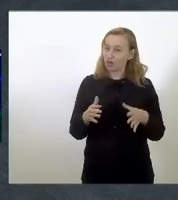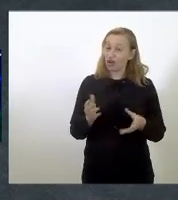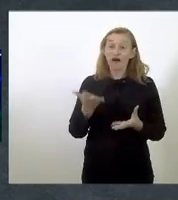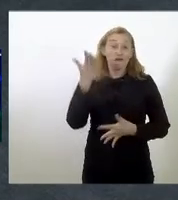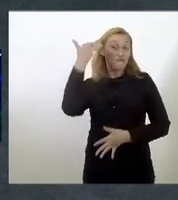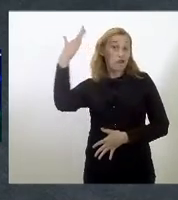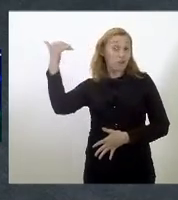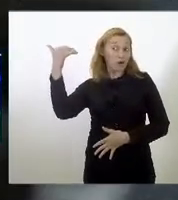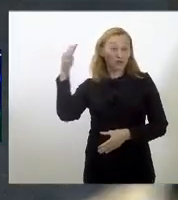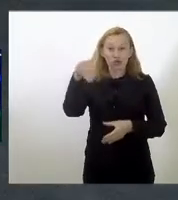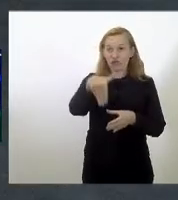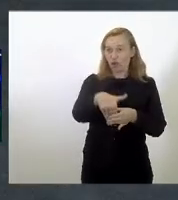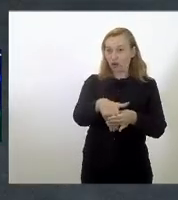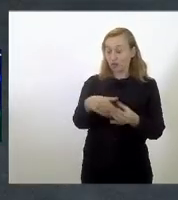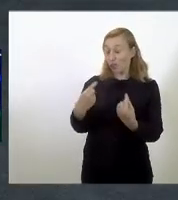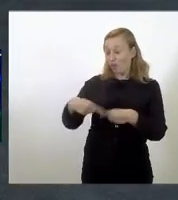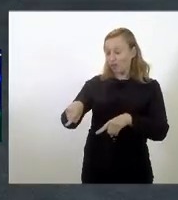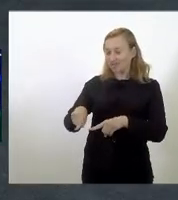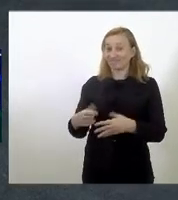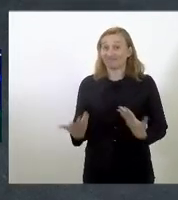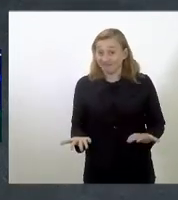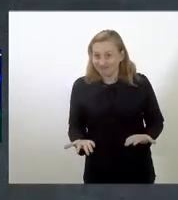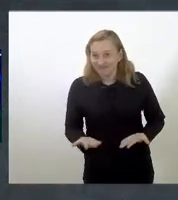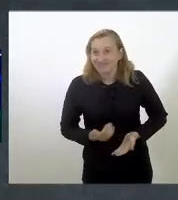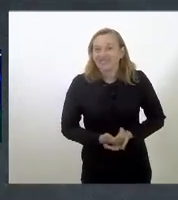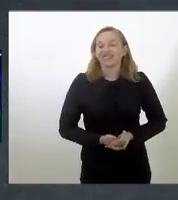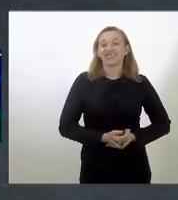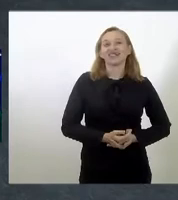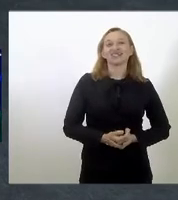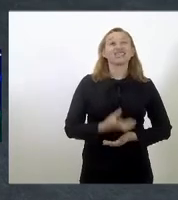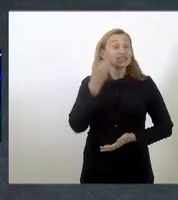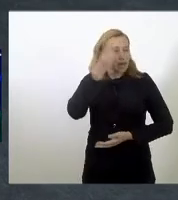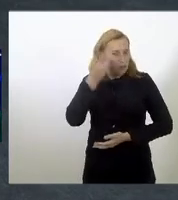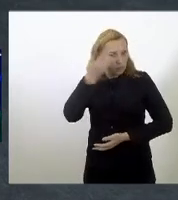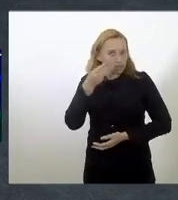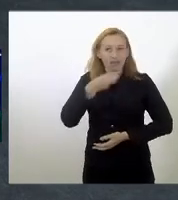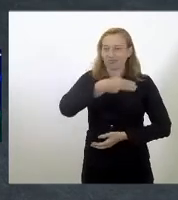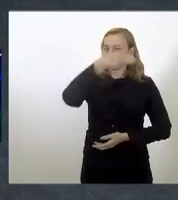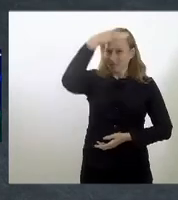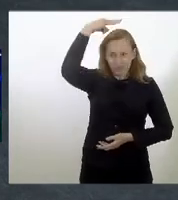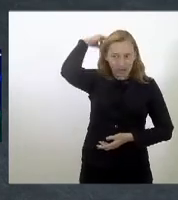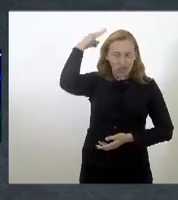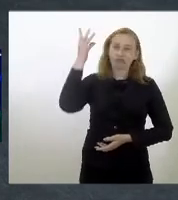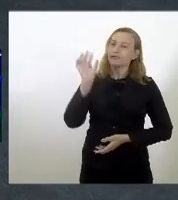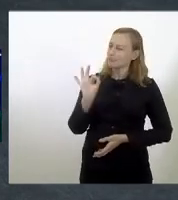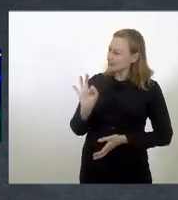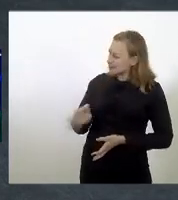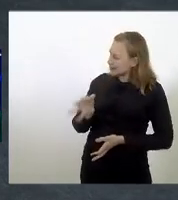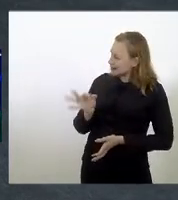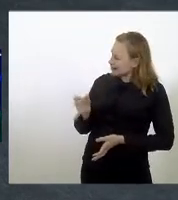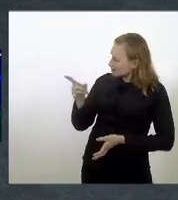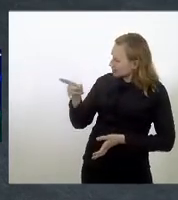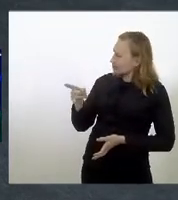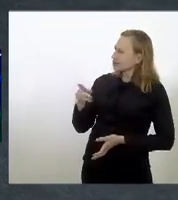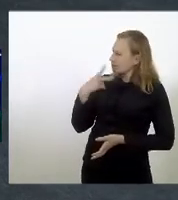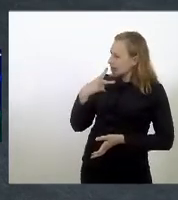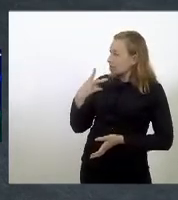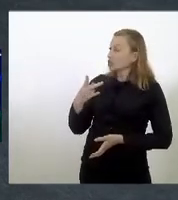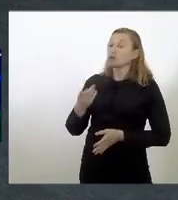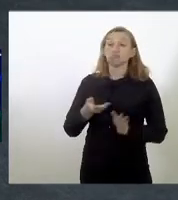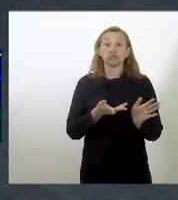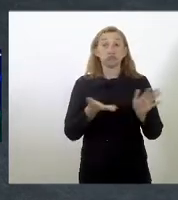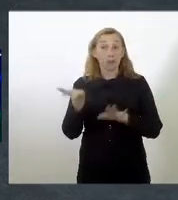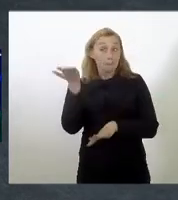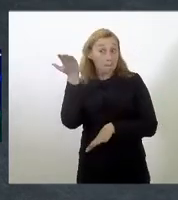Tem bonequinho aqui, tá, deputado? O deputado Márcio Pacheco tem razão. No semestre